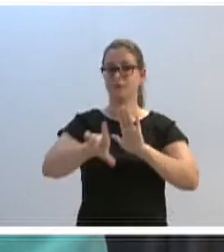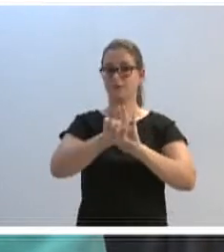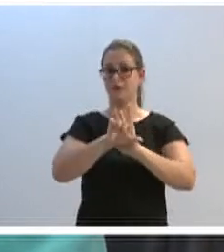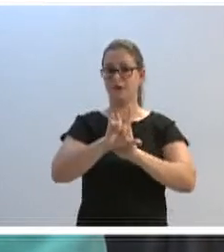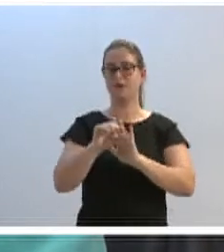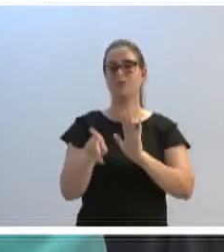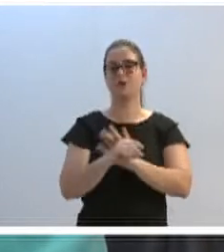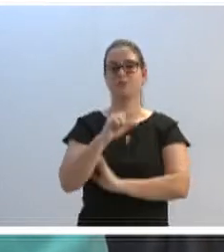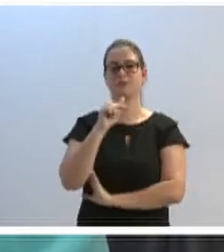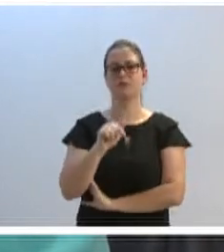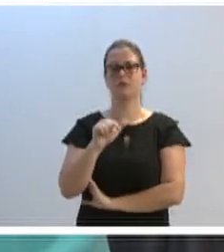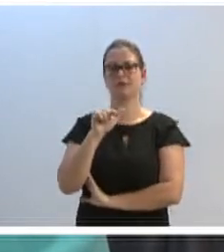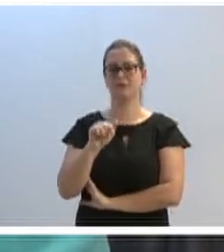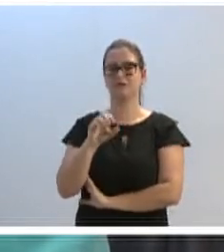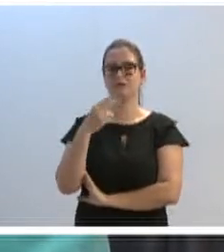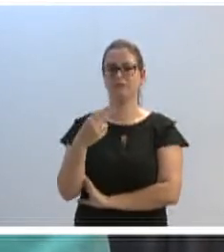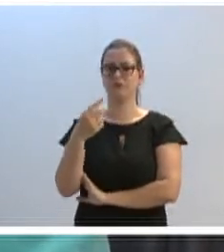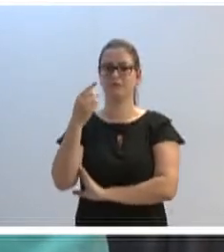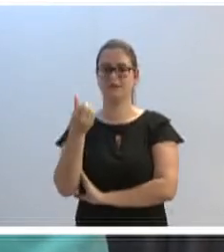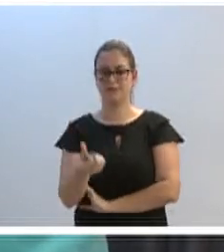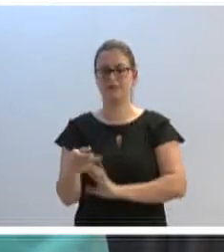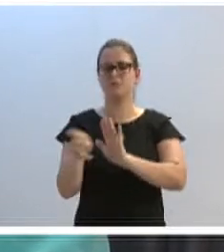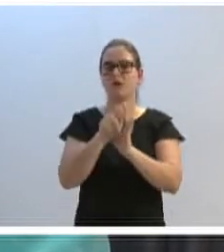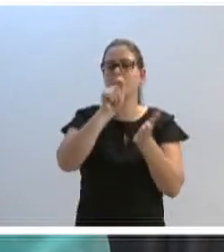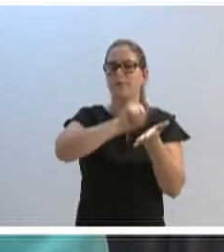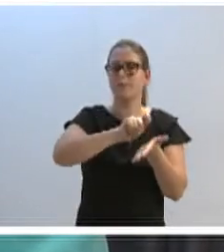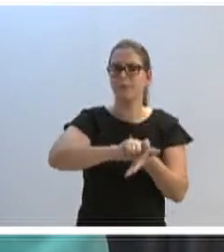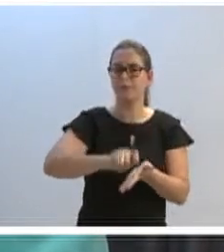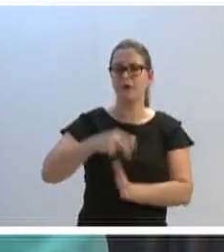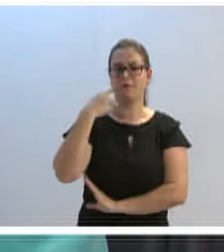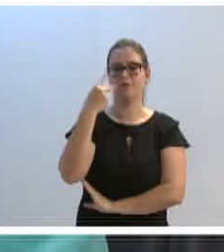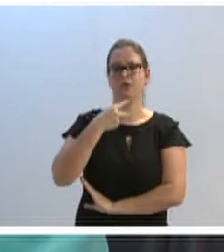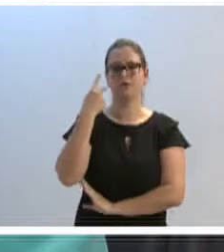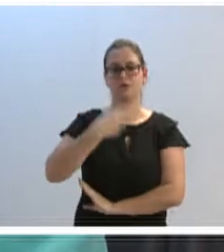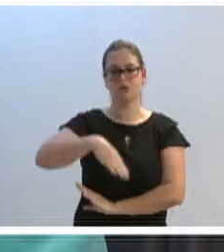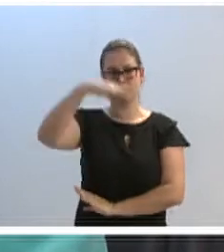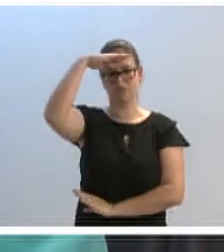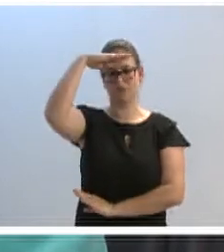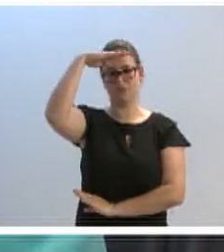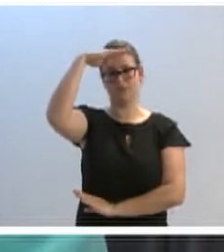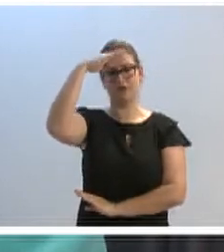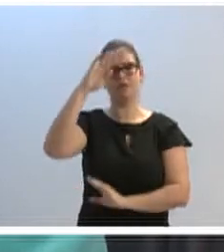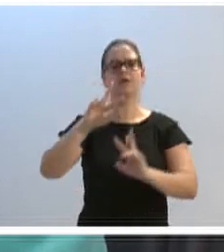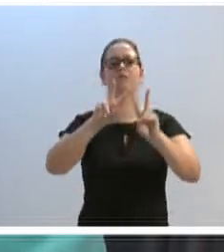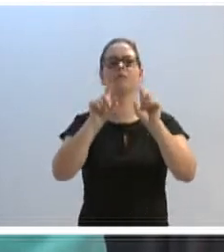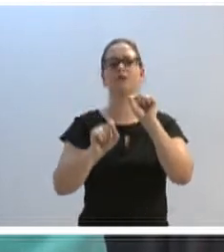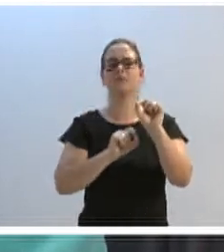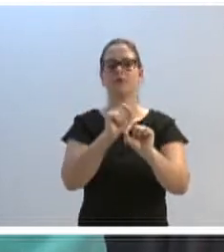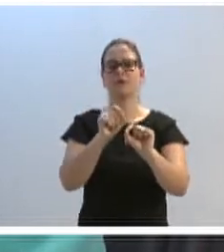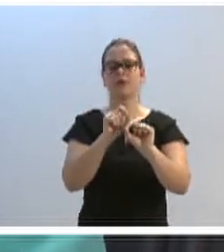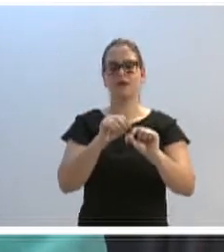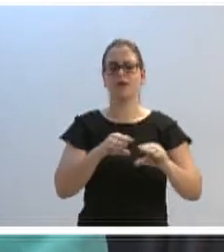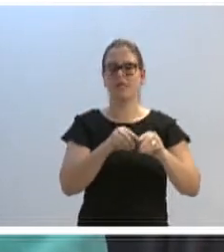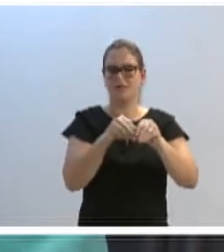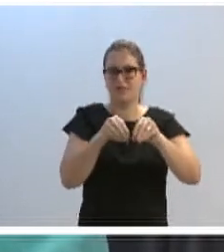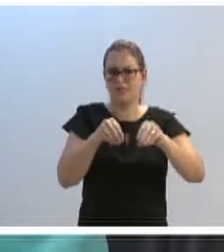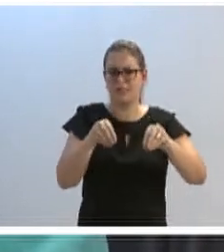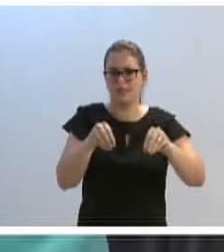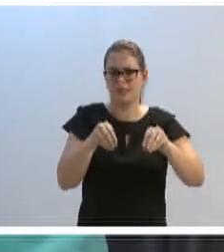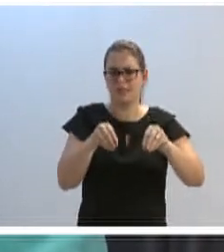número 7.726, de autoria do vereador Jovino Cardoso Neto, que determina a propriedade